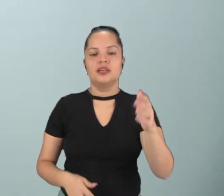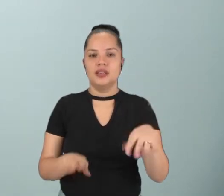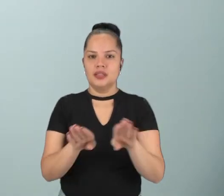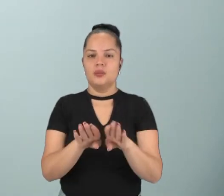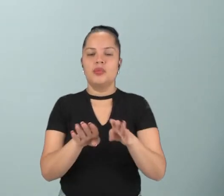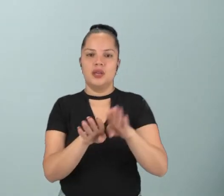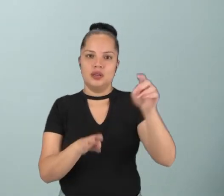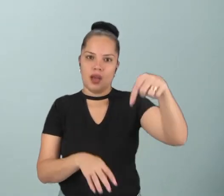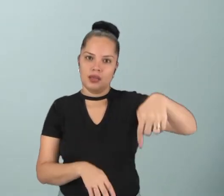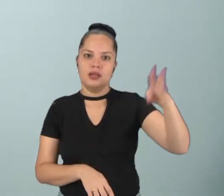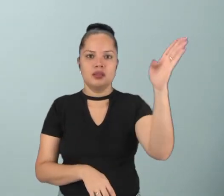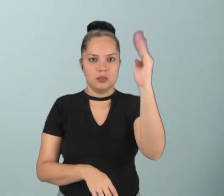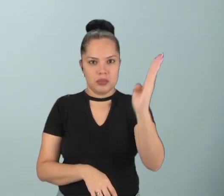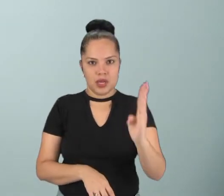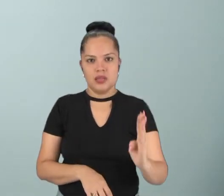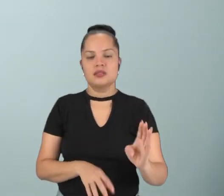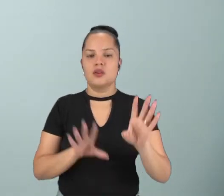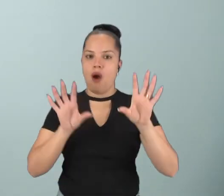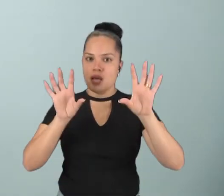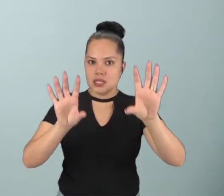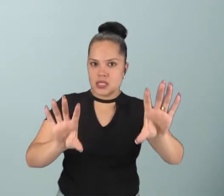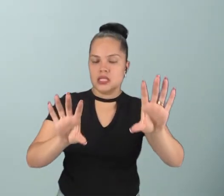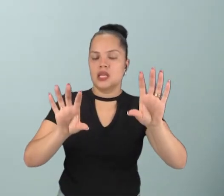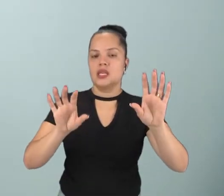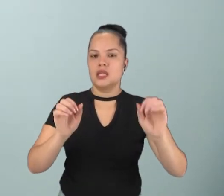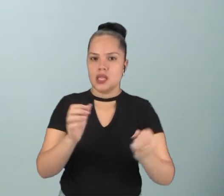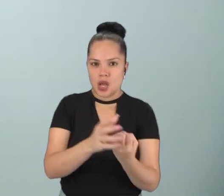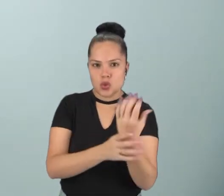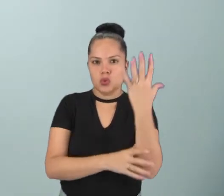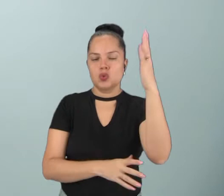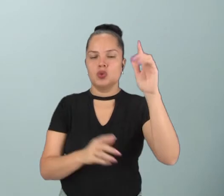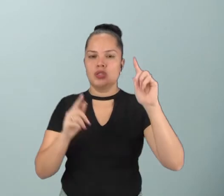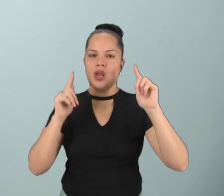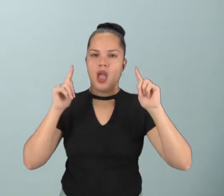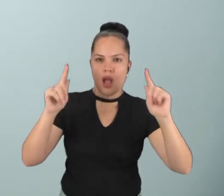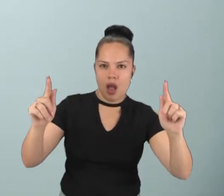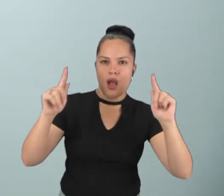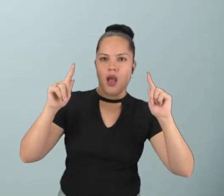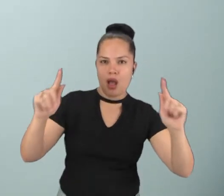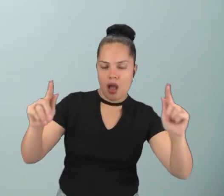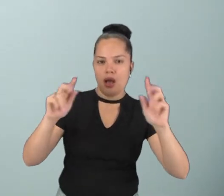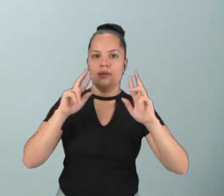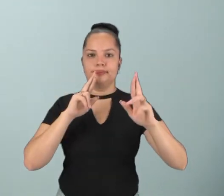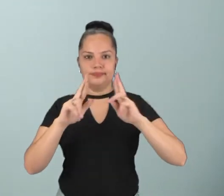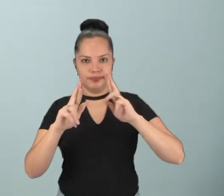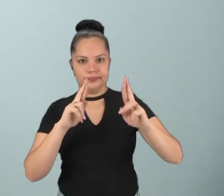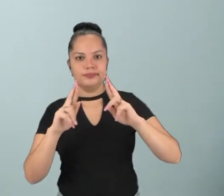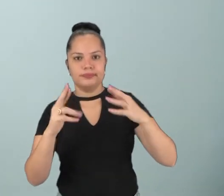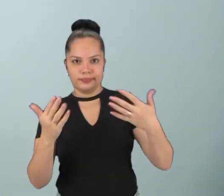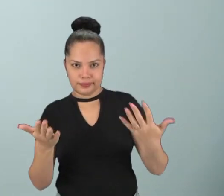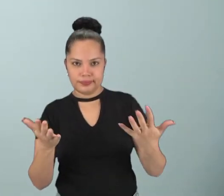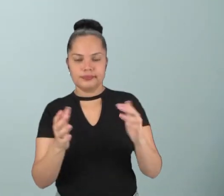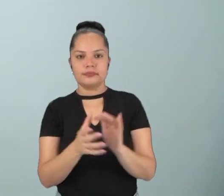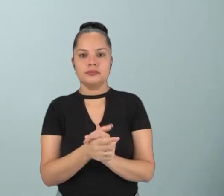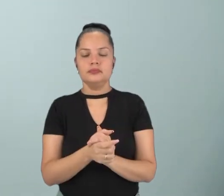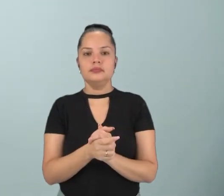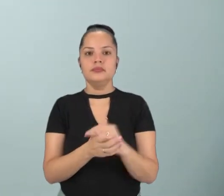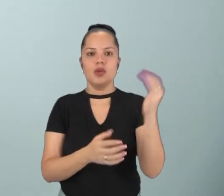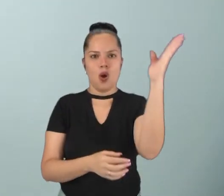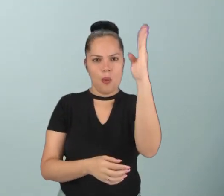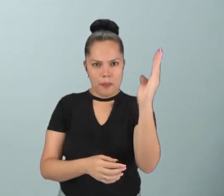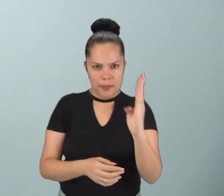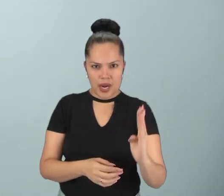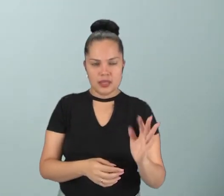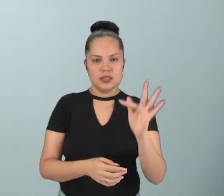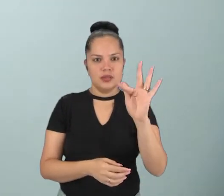vai ter essas vertentes, que é uma vertente de protesto. Ela começa nos Estados Unidos também com protesto. E no Brasil, quando você fala em funk, você tem